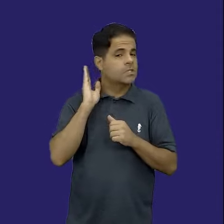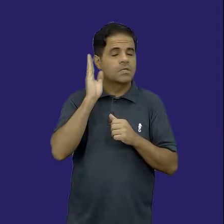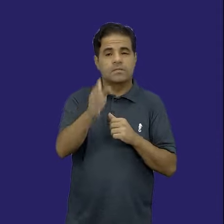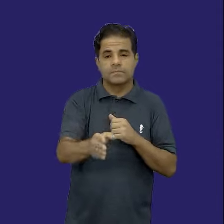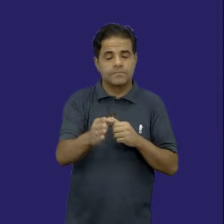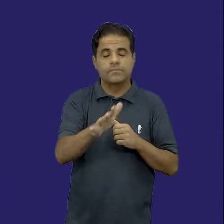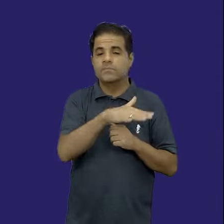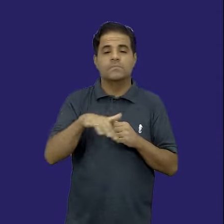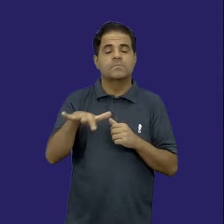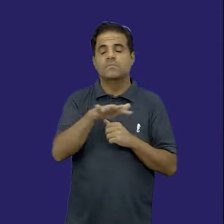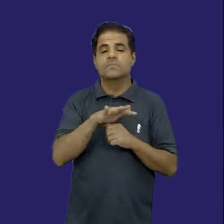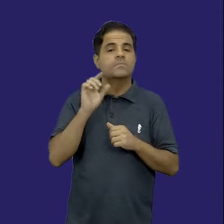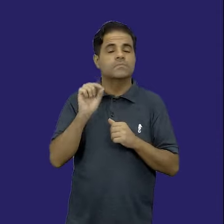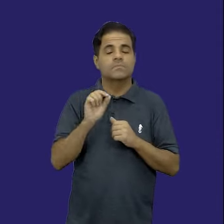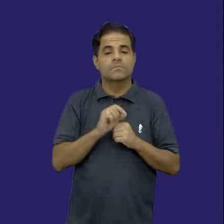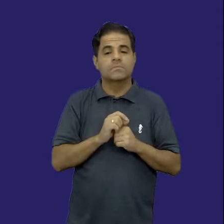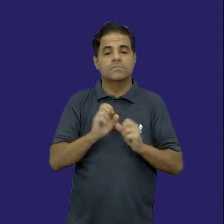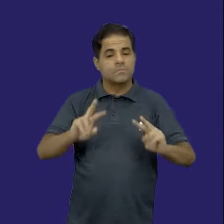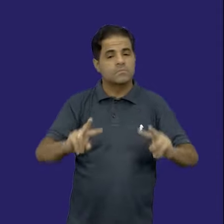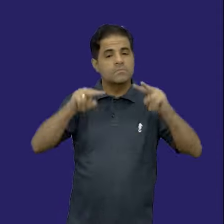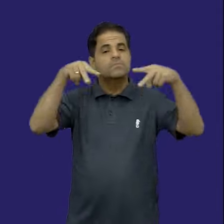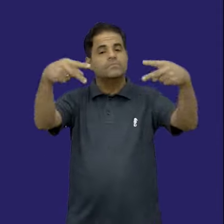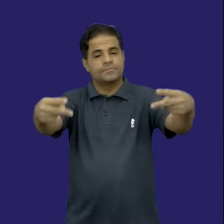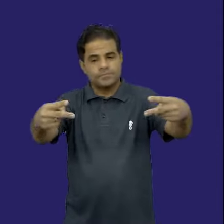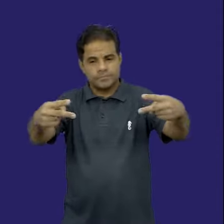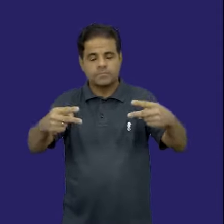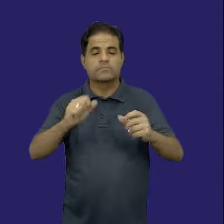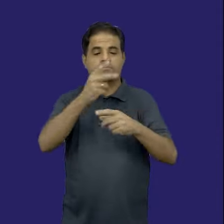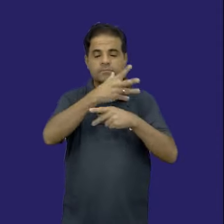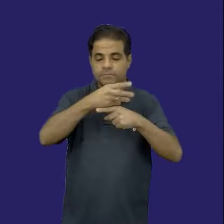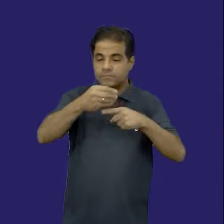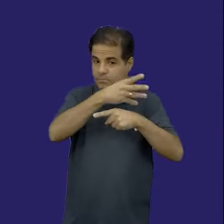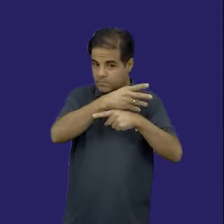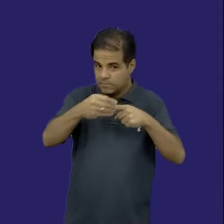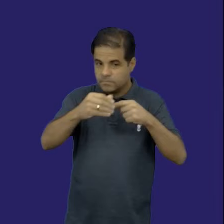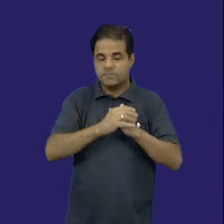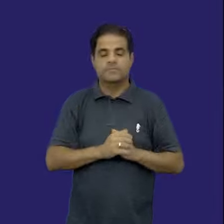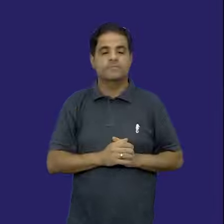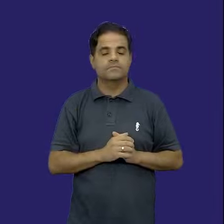diretamente para o link da EFAP.